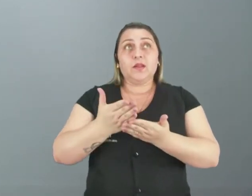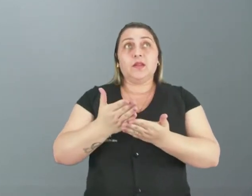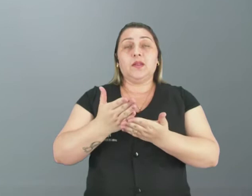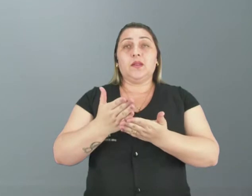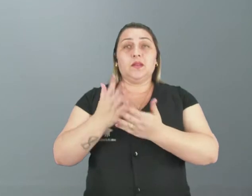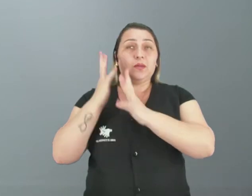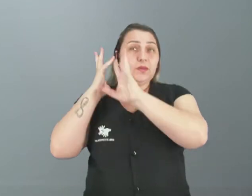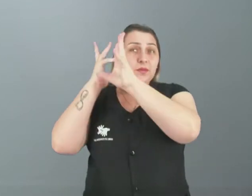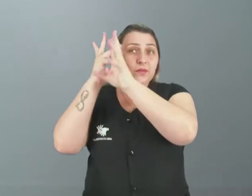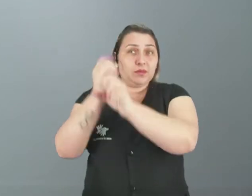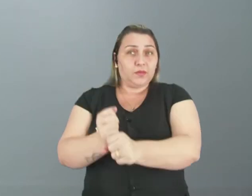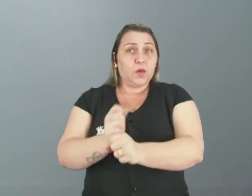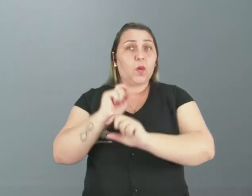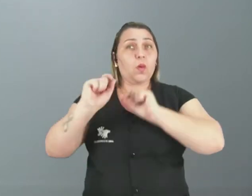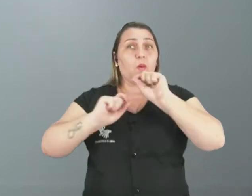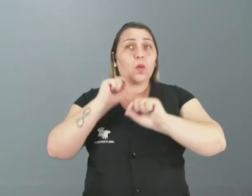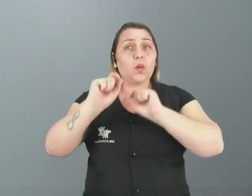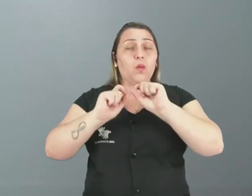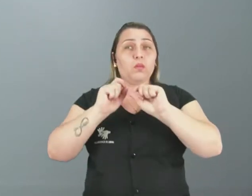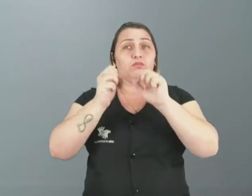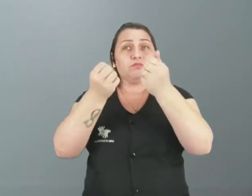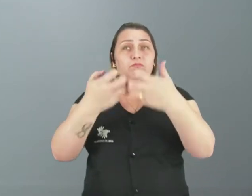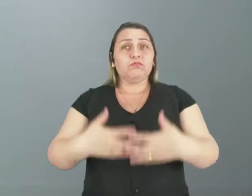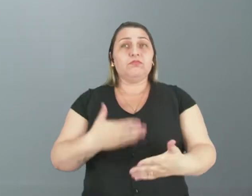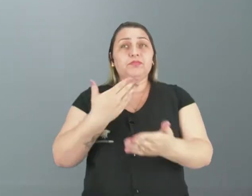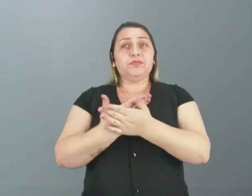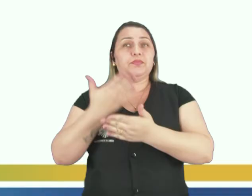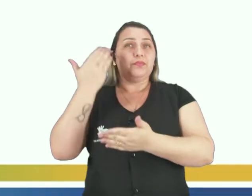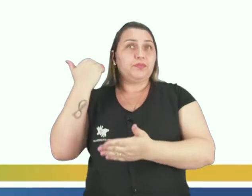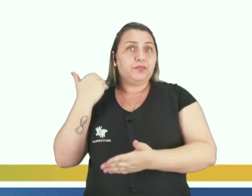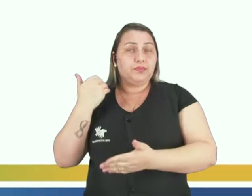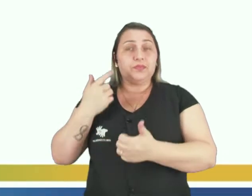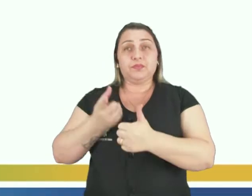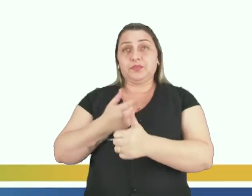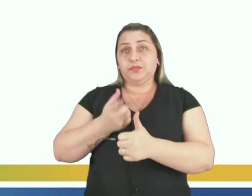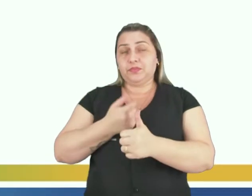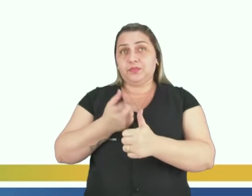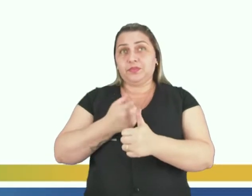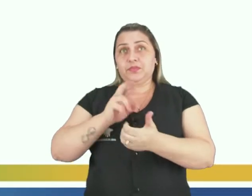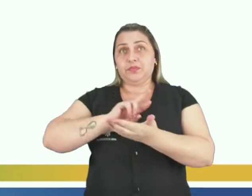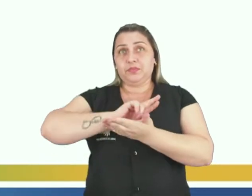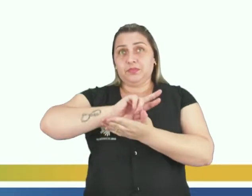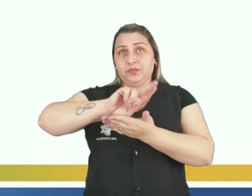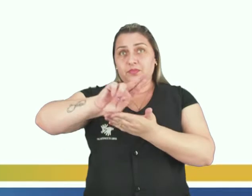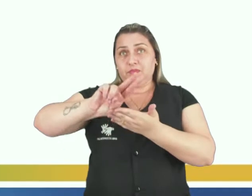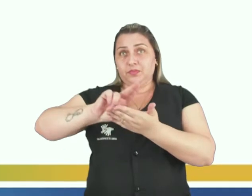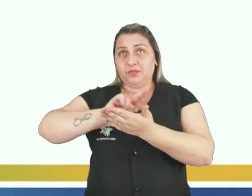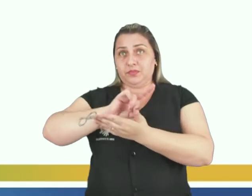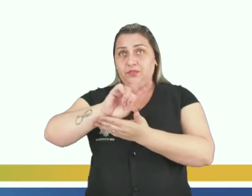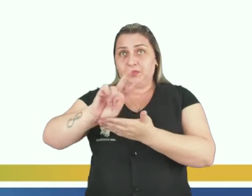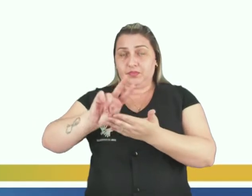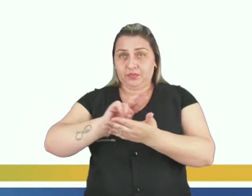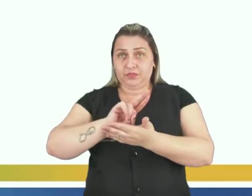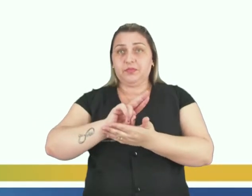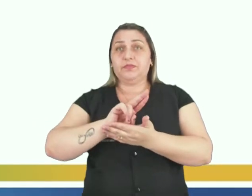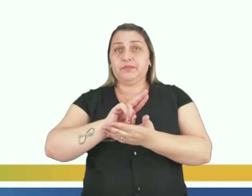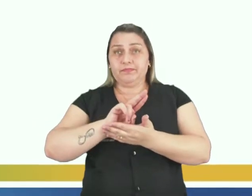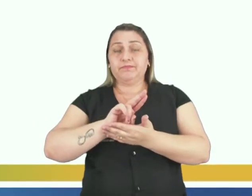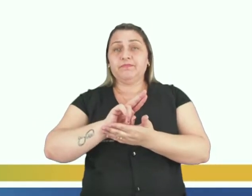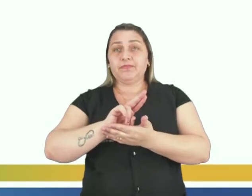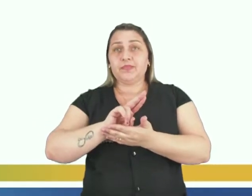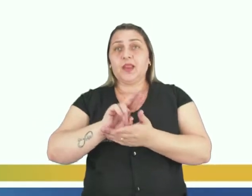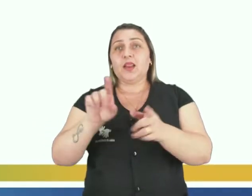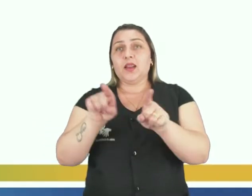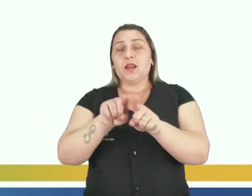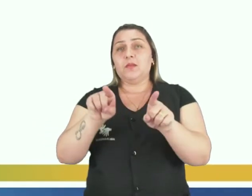vamos recordar um pouco aí sobre o que comentamos nessa aula anterior. Primeiro, nós falamos um pouco sobre as variações linguísticas, né? E